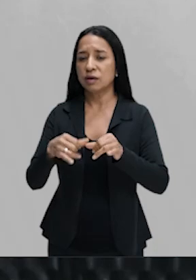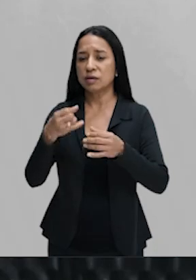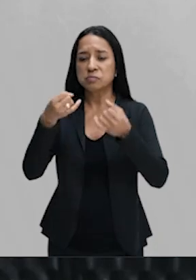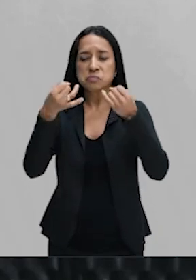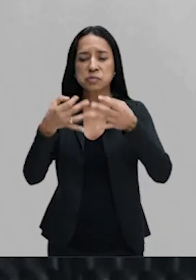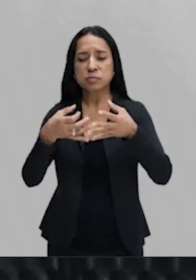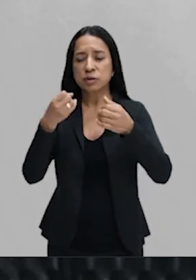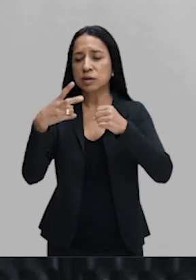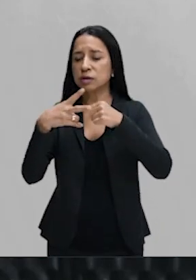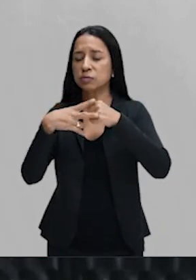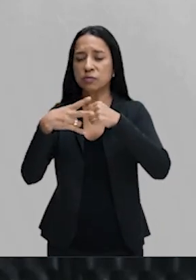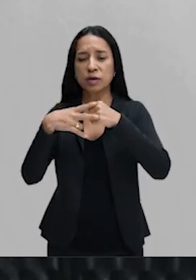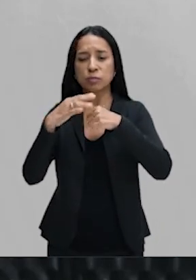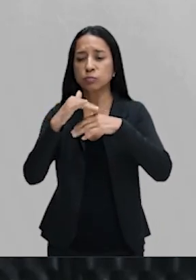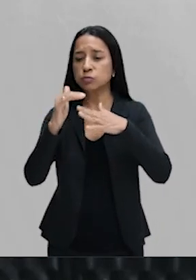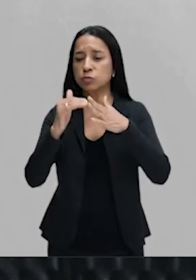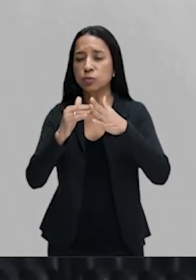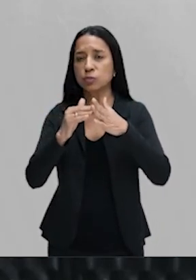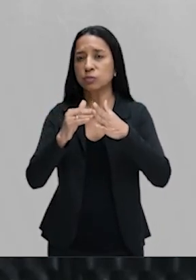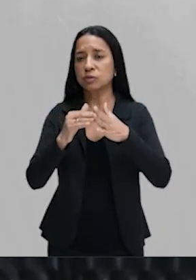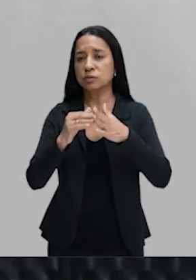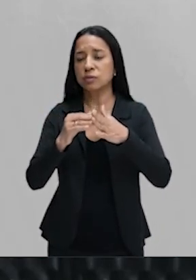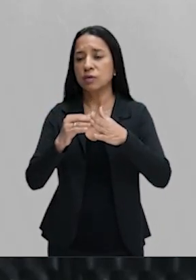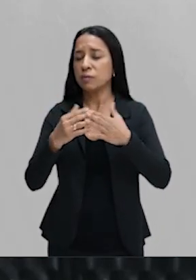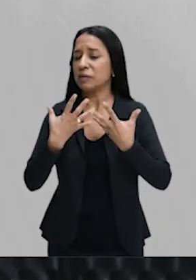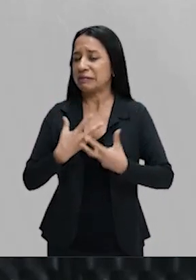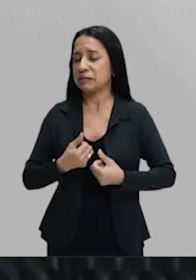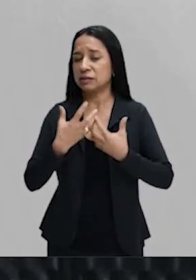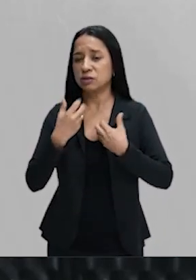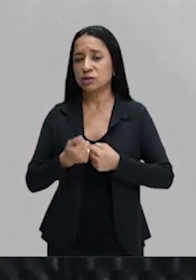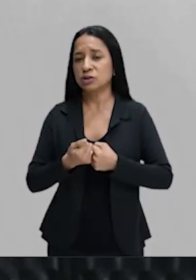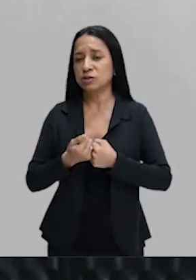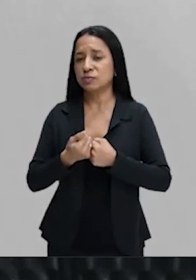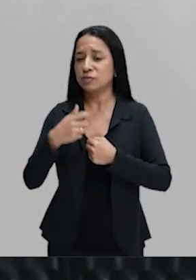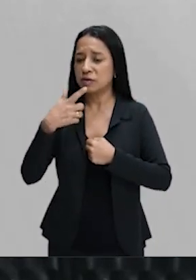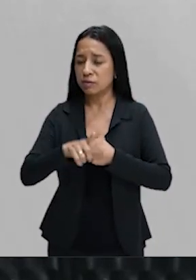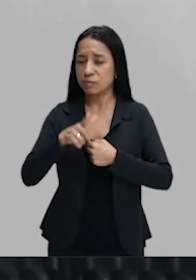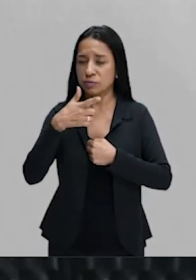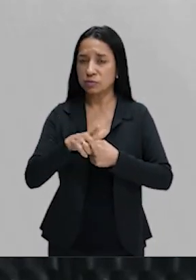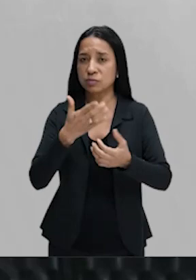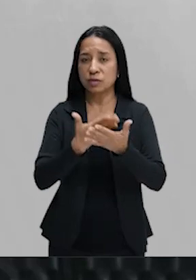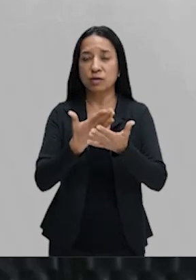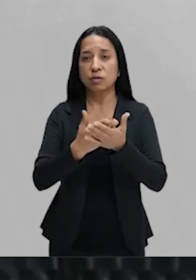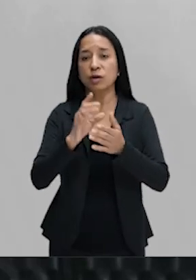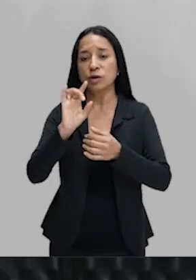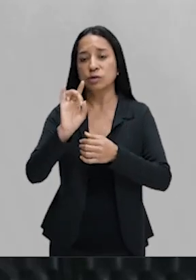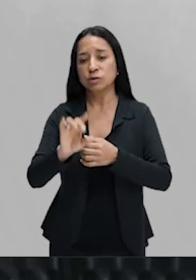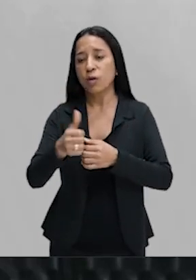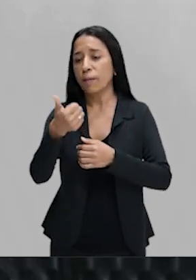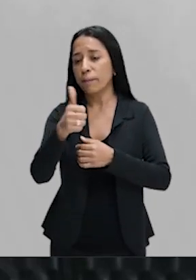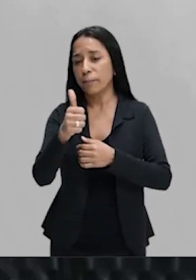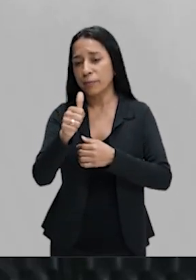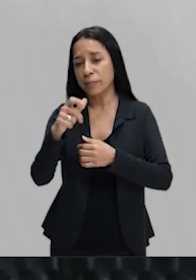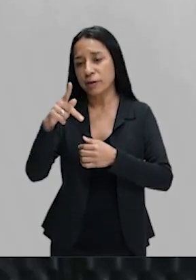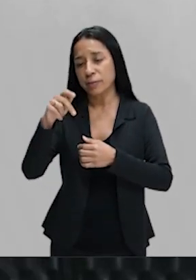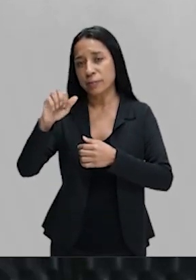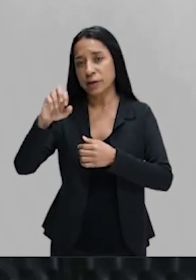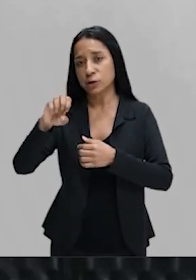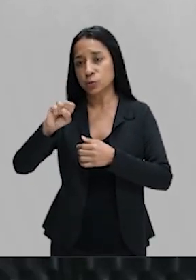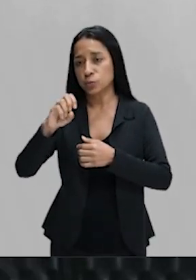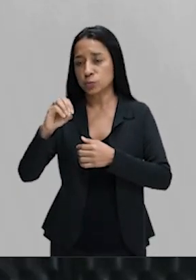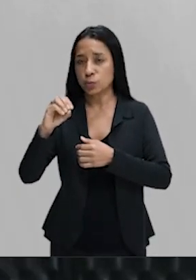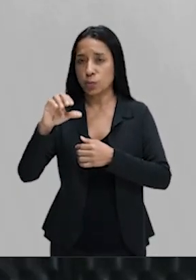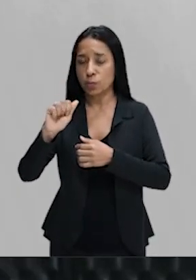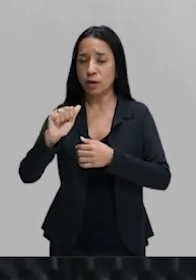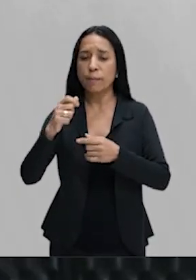muito todas as pessoas para não ficar cansativo e maçante a aula. Então, eu vou sempre estar falando só a primeira pessoa. Por que eu estou